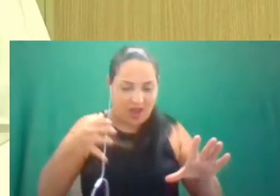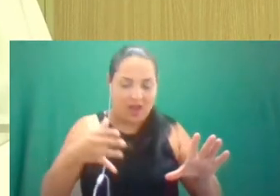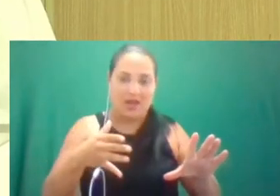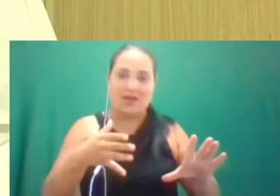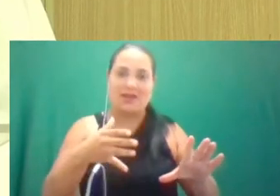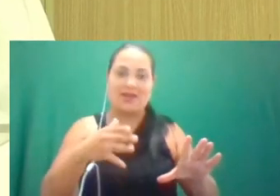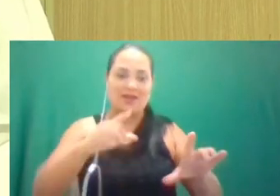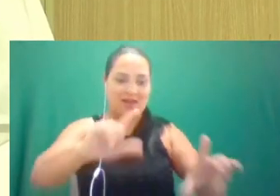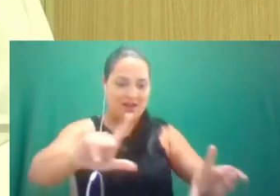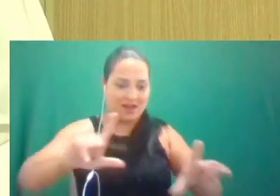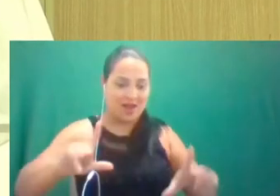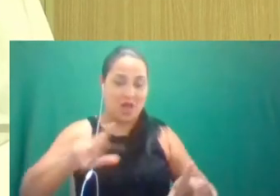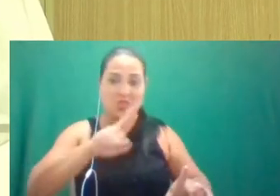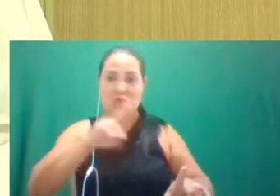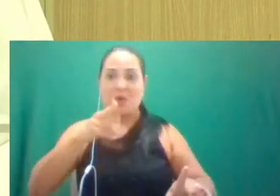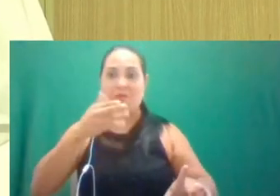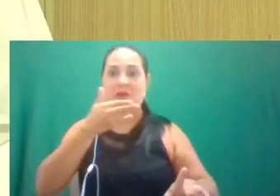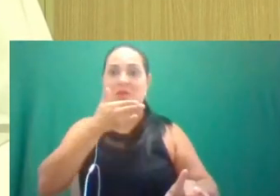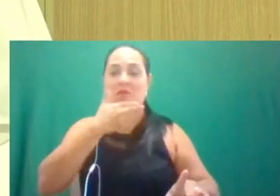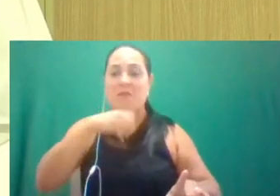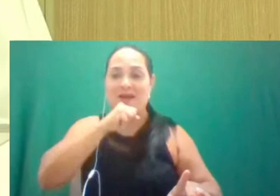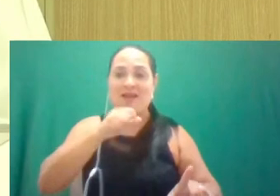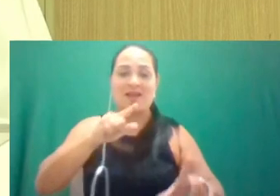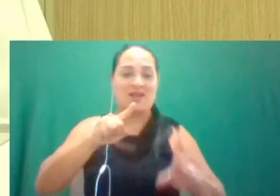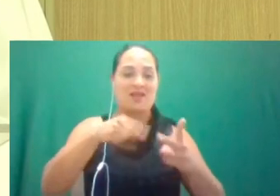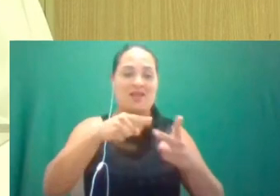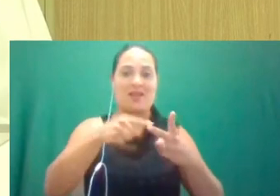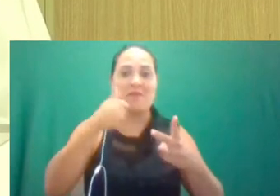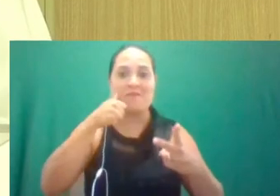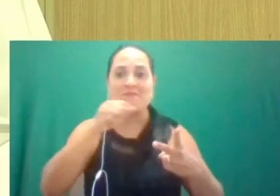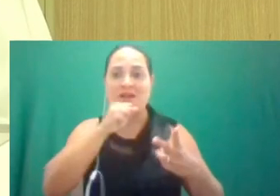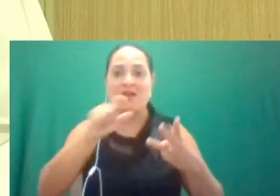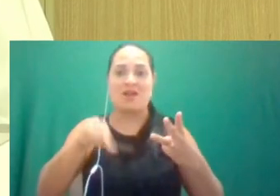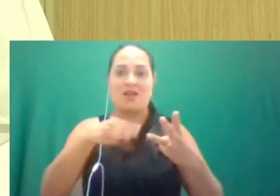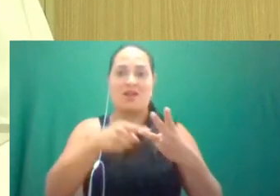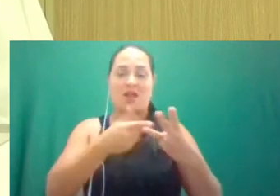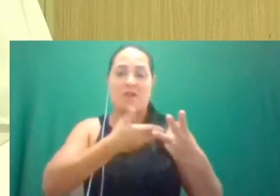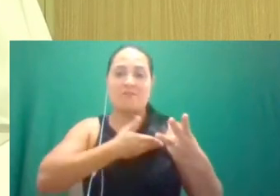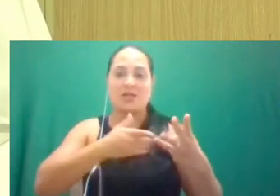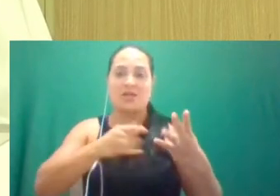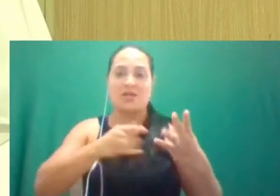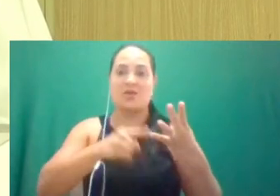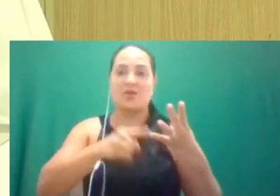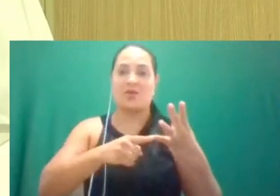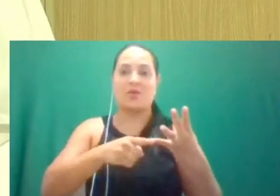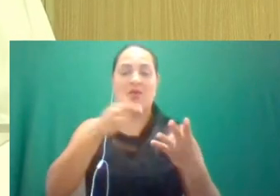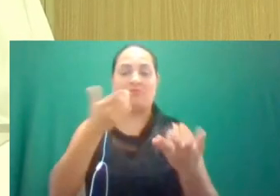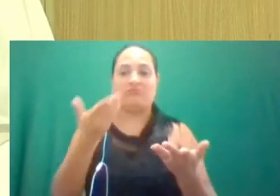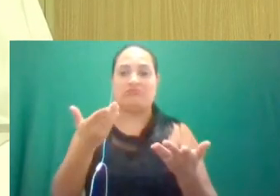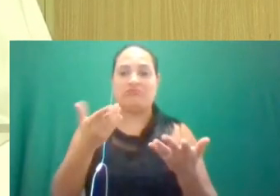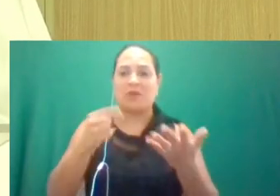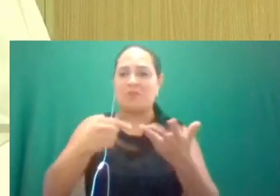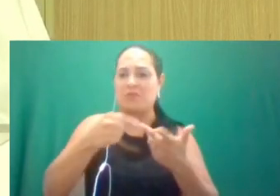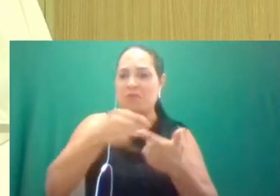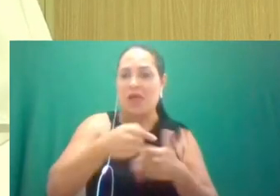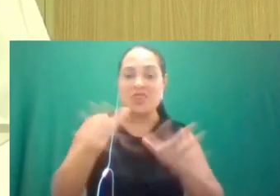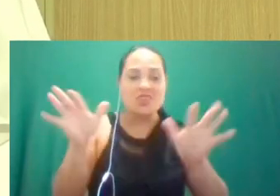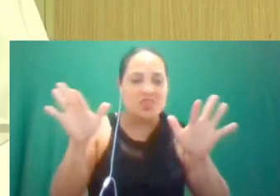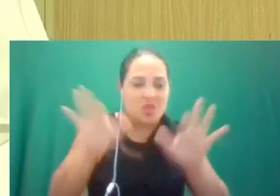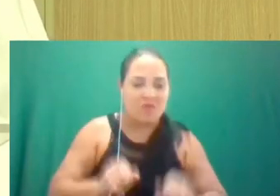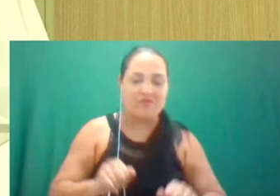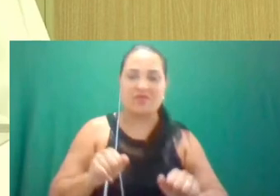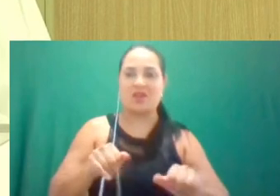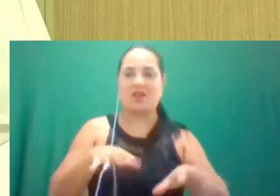solenidade. Se alguma dessas pessoas, eu tenho certeza que muitas delas já não estão mais nesse plano espiritual, em pensamento